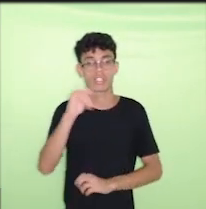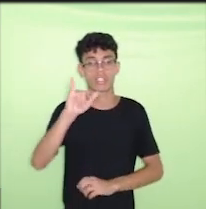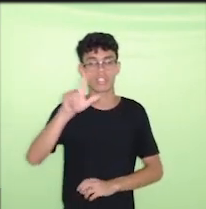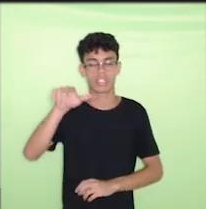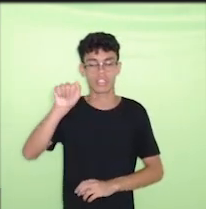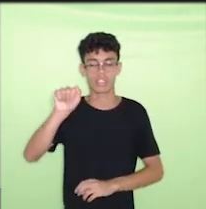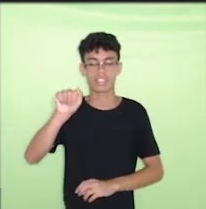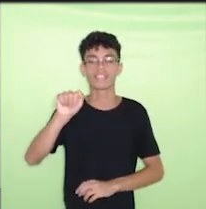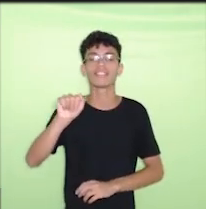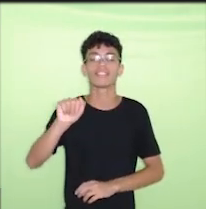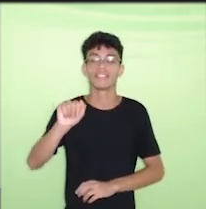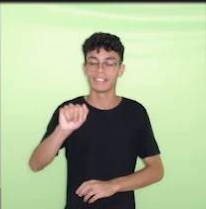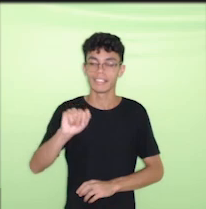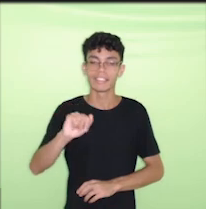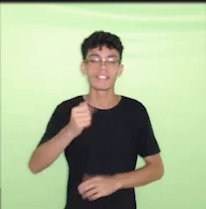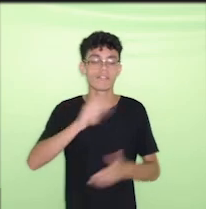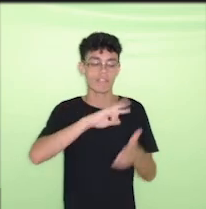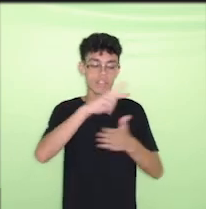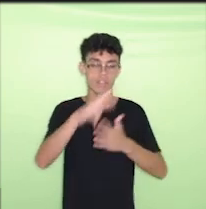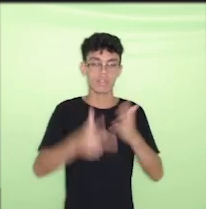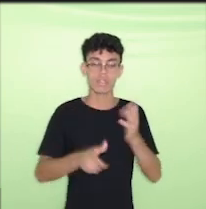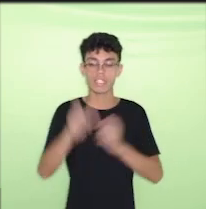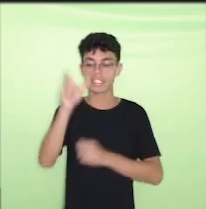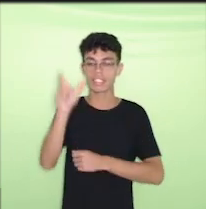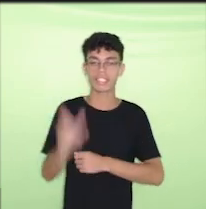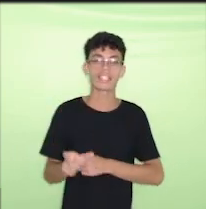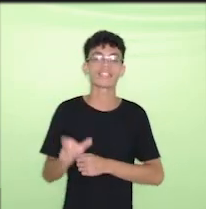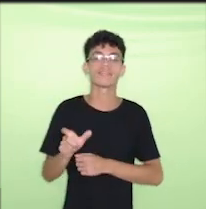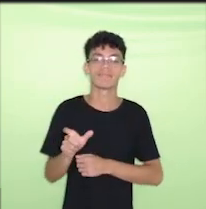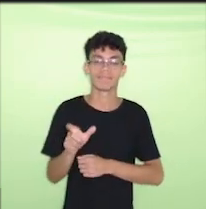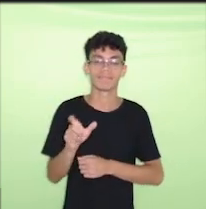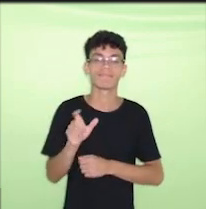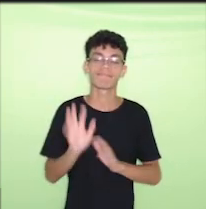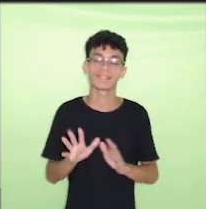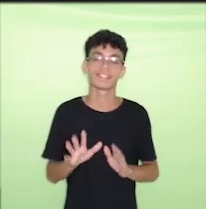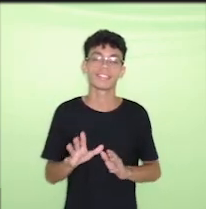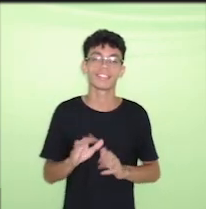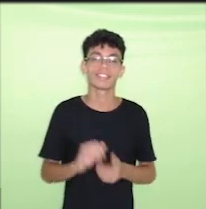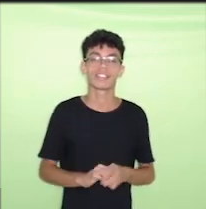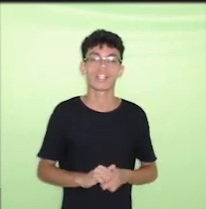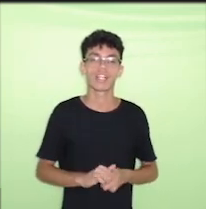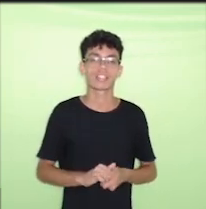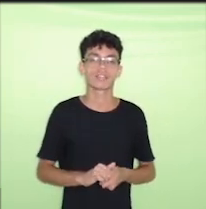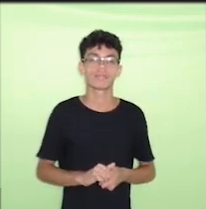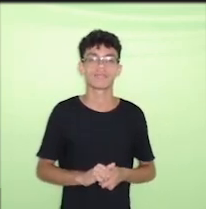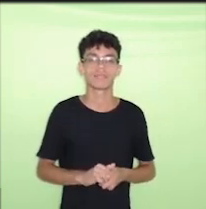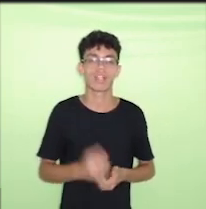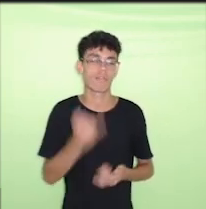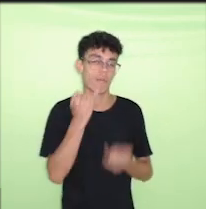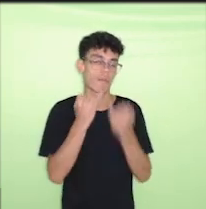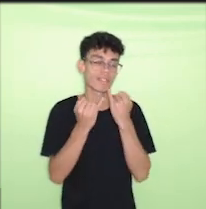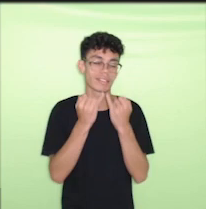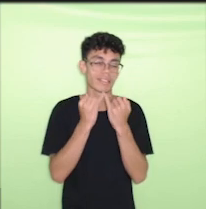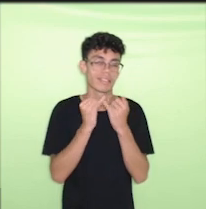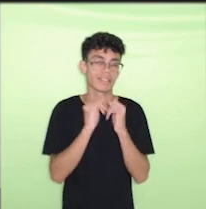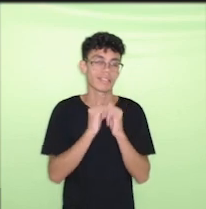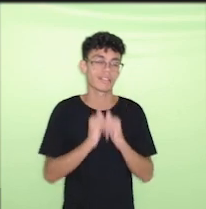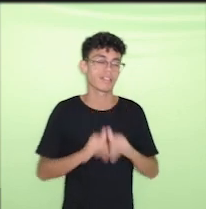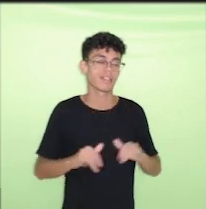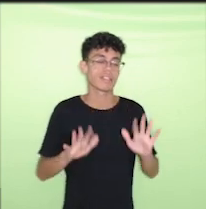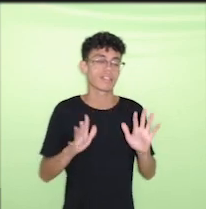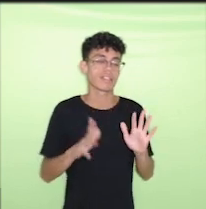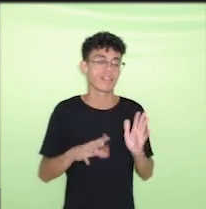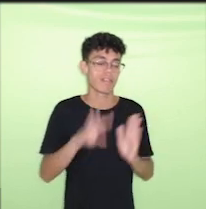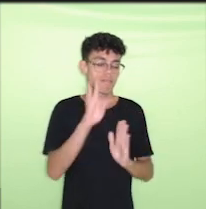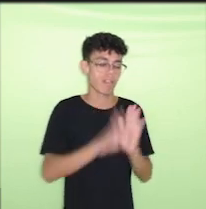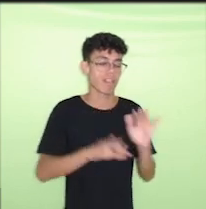culta, lia muitas coisas e ela acabava colocando alguma coisa, vazando, né, alguma coisa dessas várias leituras